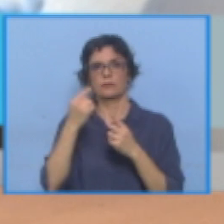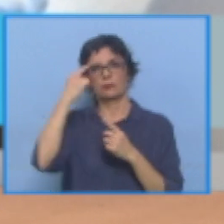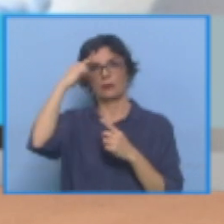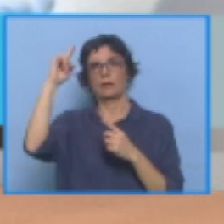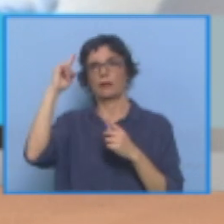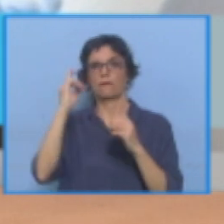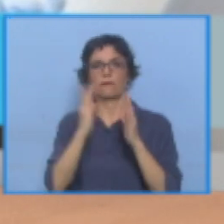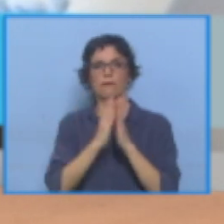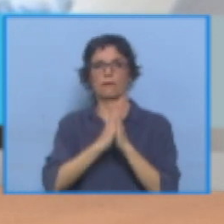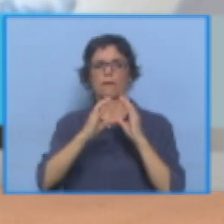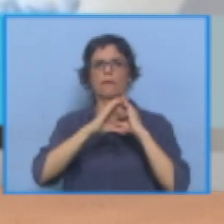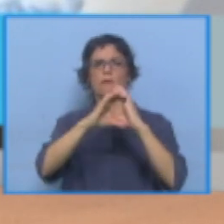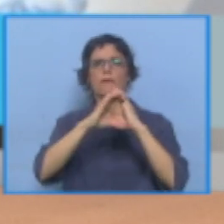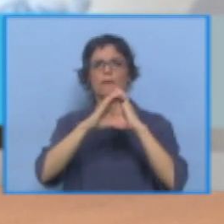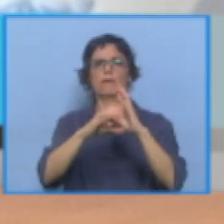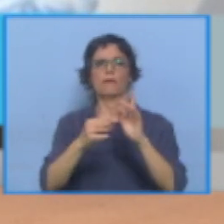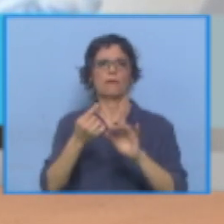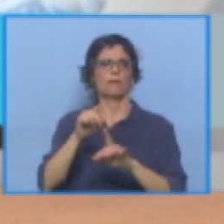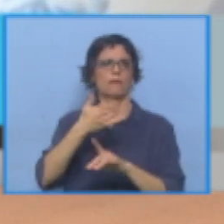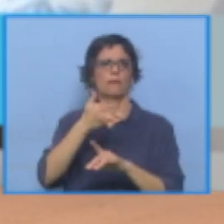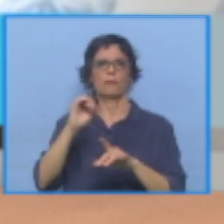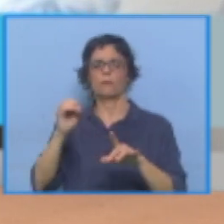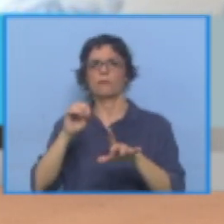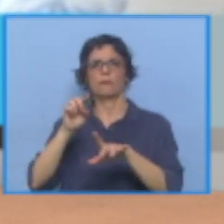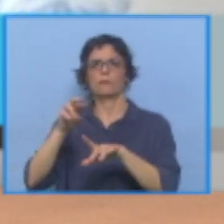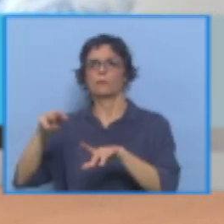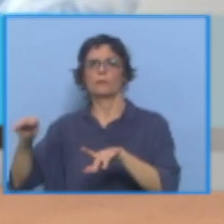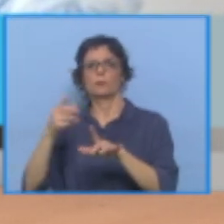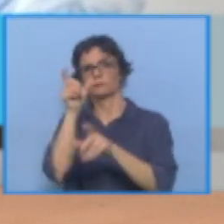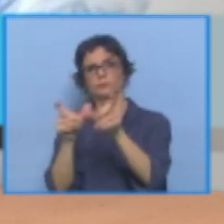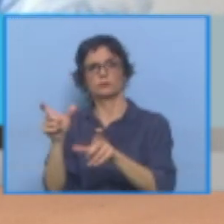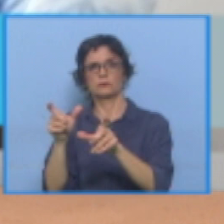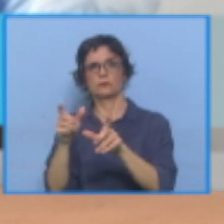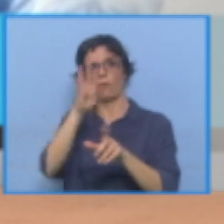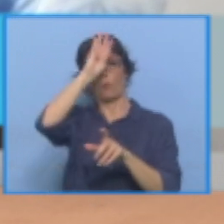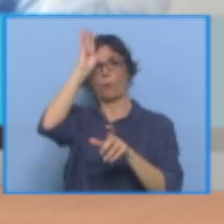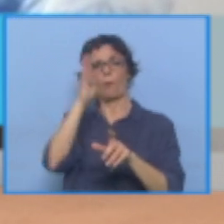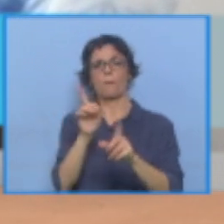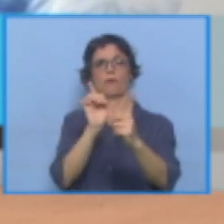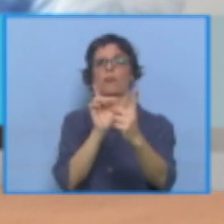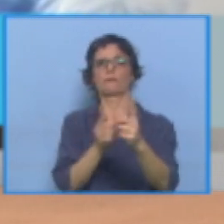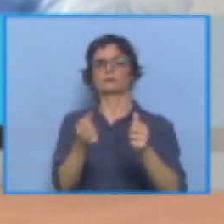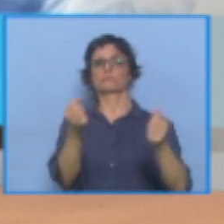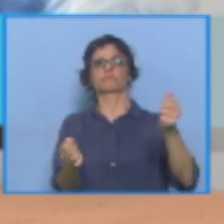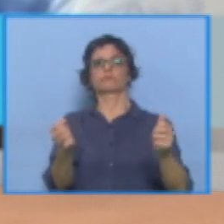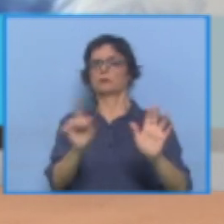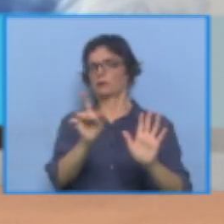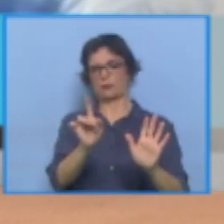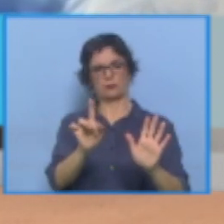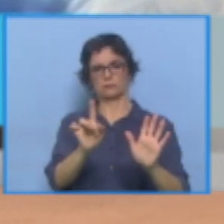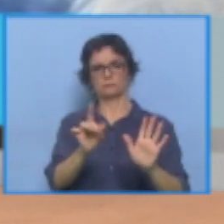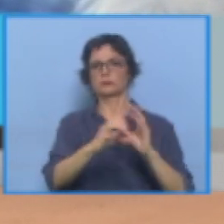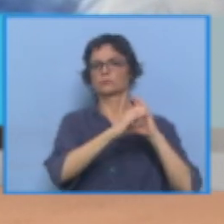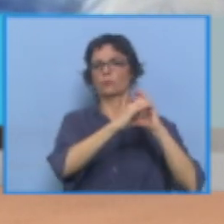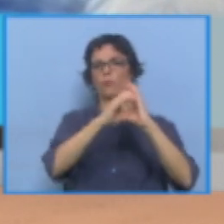é um grande autocarro de 1.200 milhões de pessoas em que o Papa é o condutor. E a realidade não é essa. A realidade é que são muitos milhares de autocarros com vários condutores em que